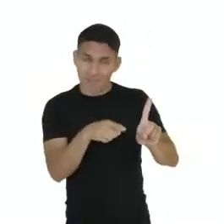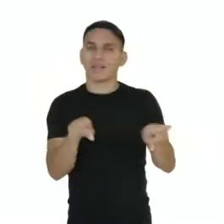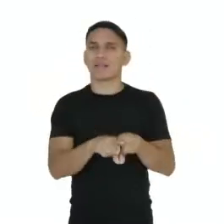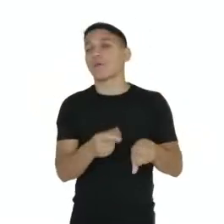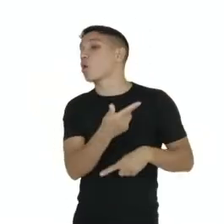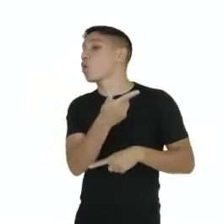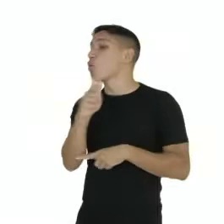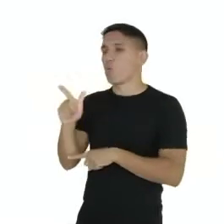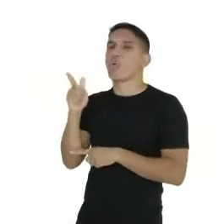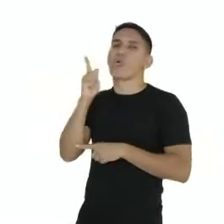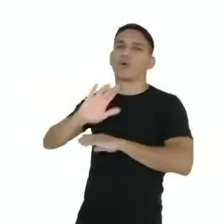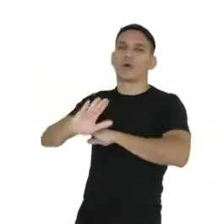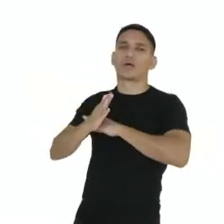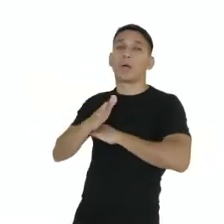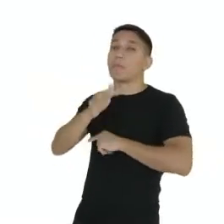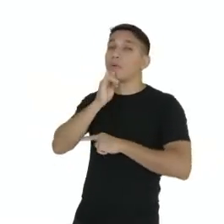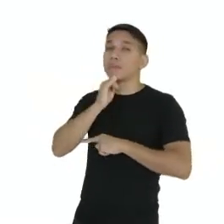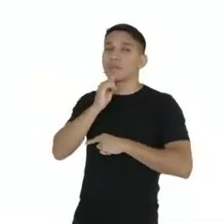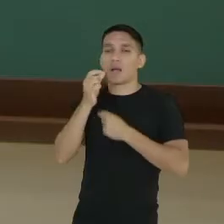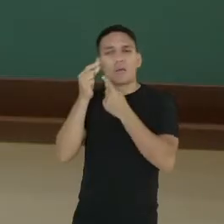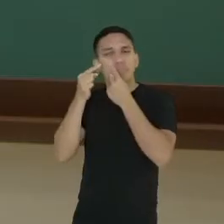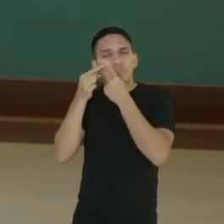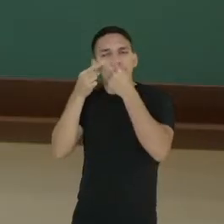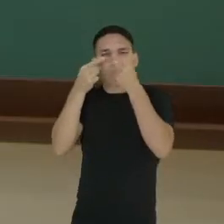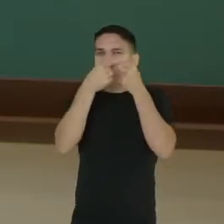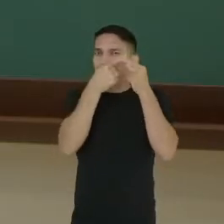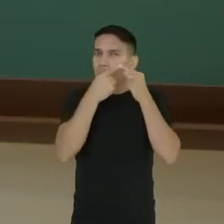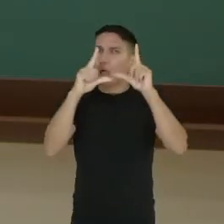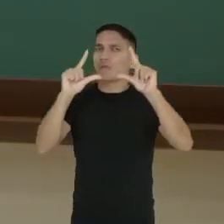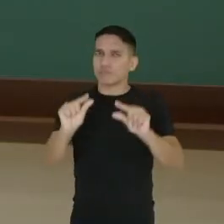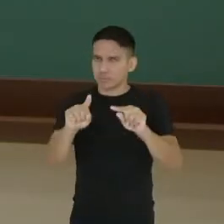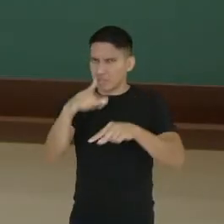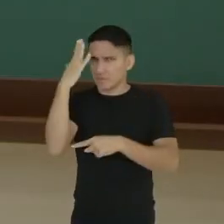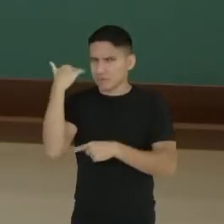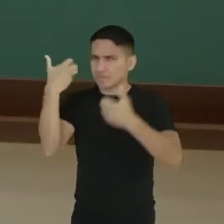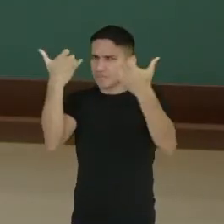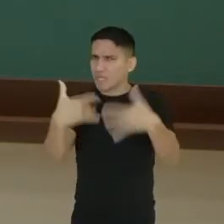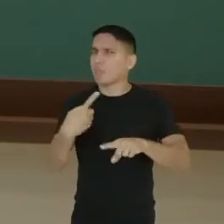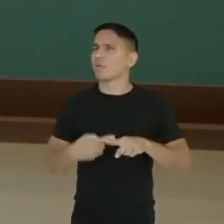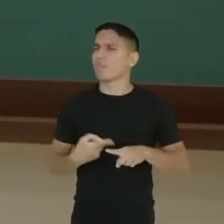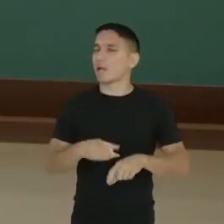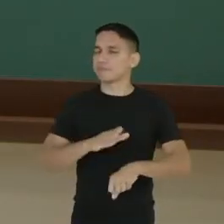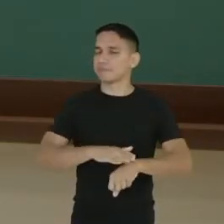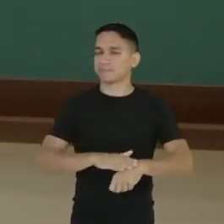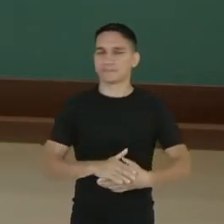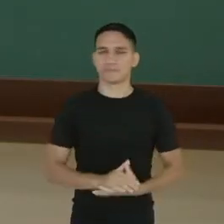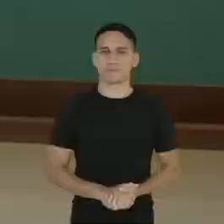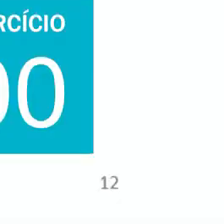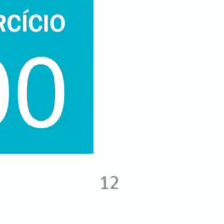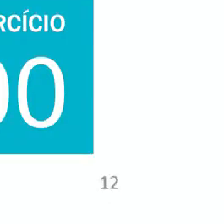benefícios, como a diminuição da acne. Você sabe explicar por quê? Vou dar um tempinho para vocês pensarem.